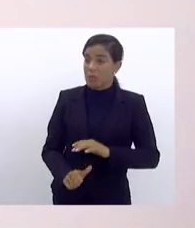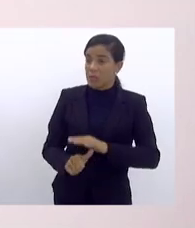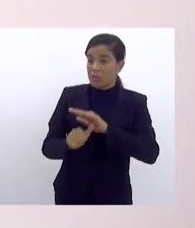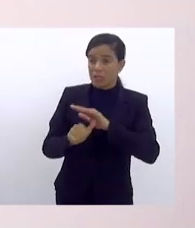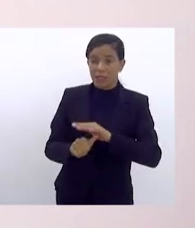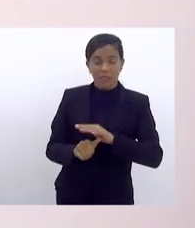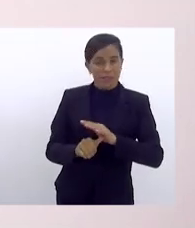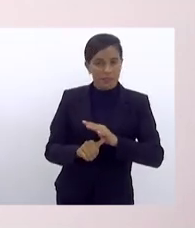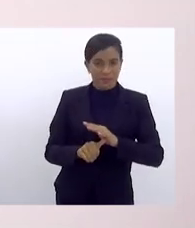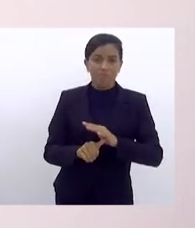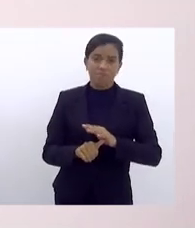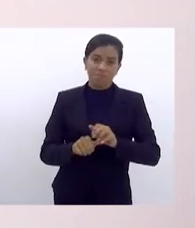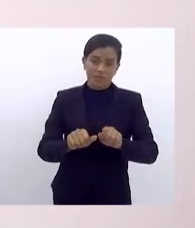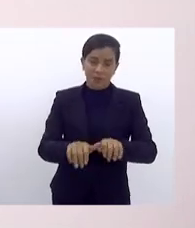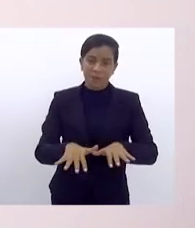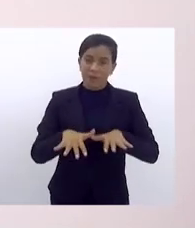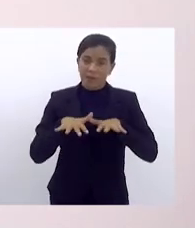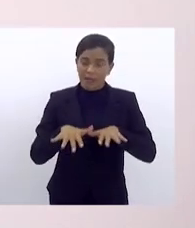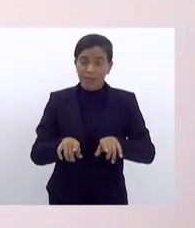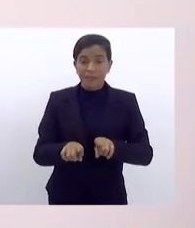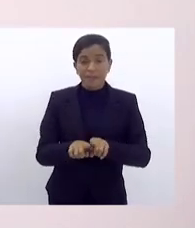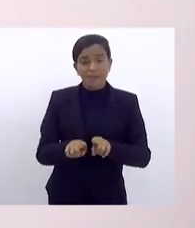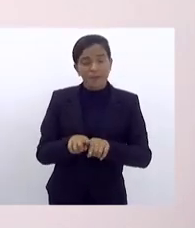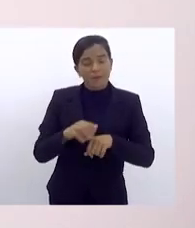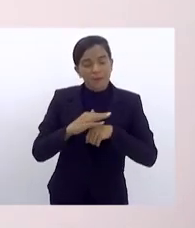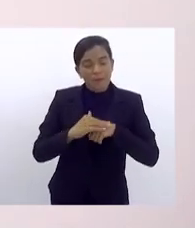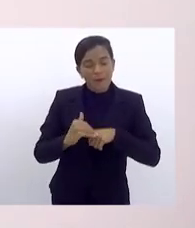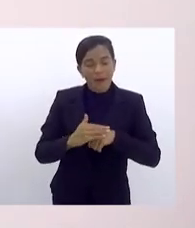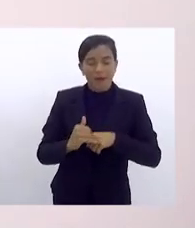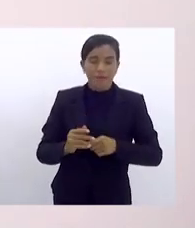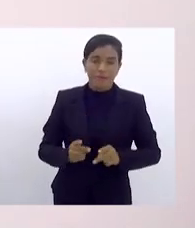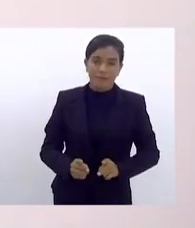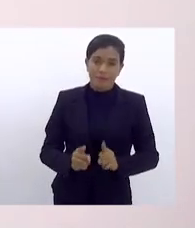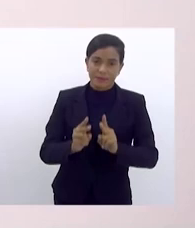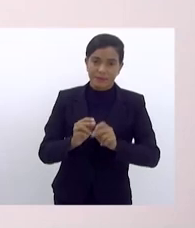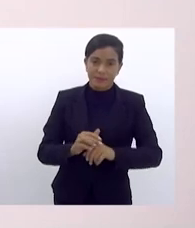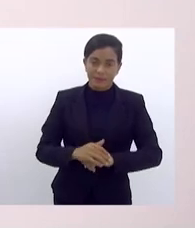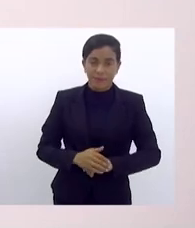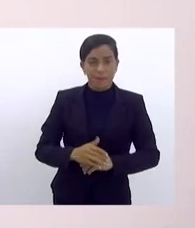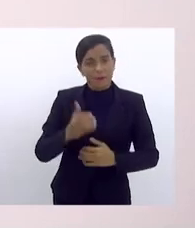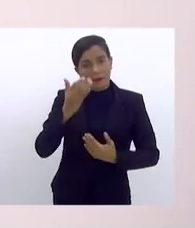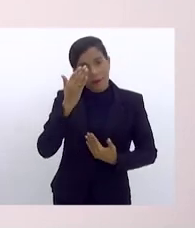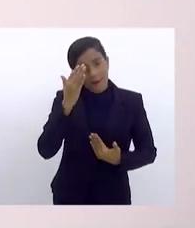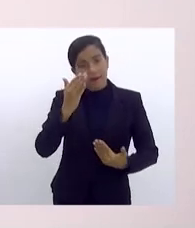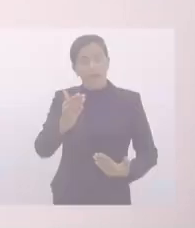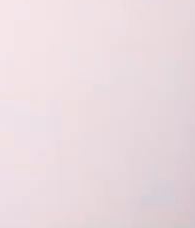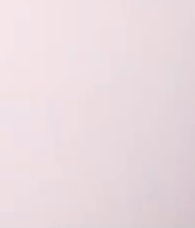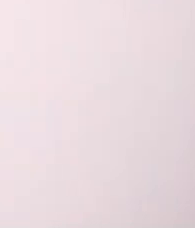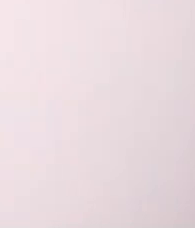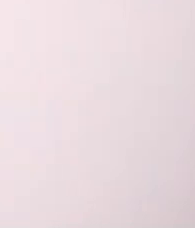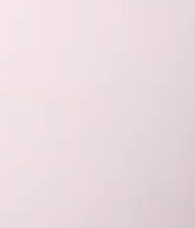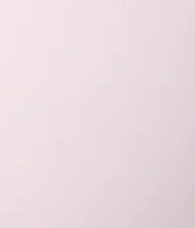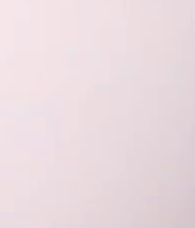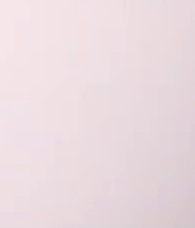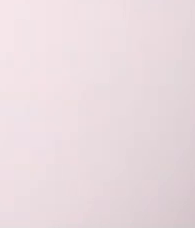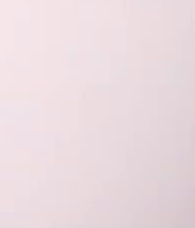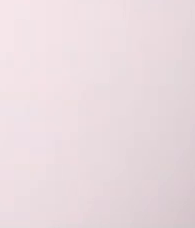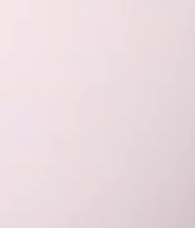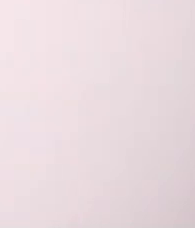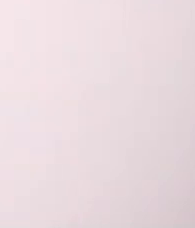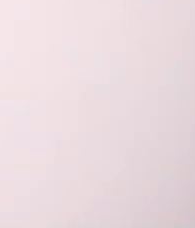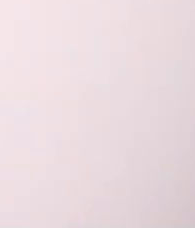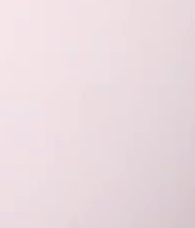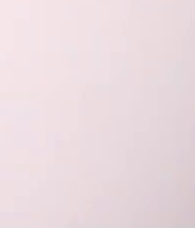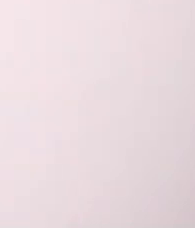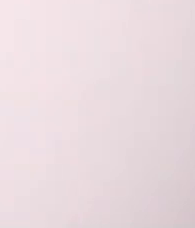contexto que foco em linguagens ciências matemática pode existir quando um